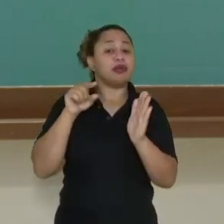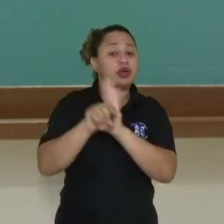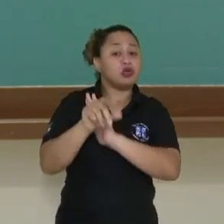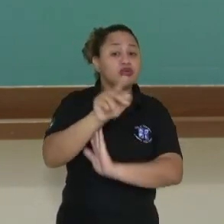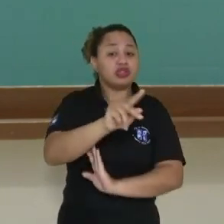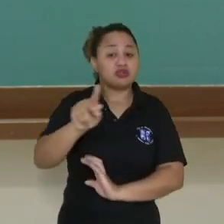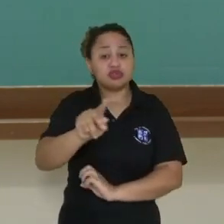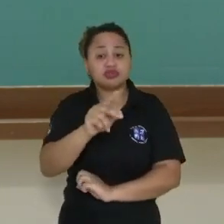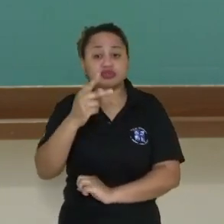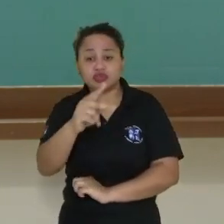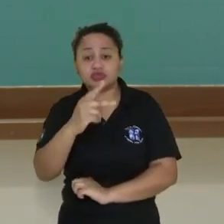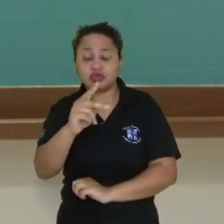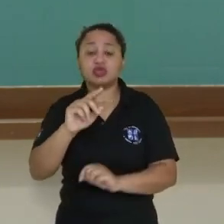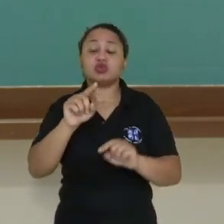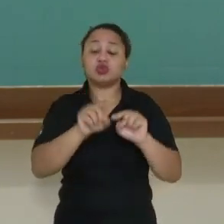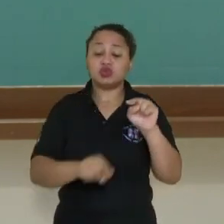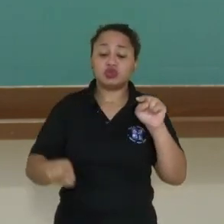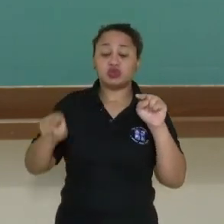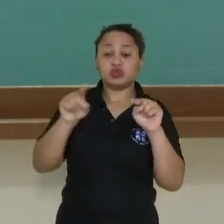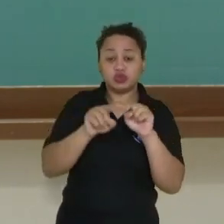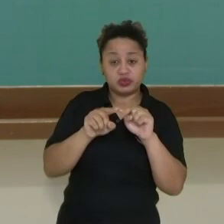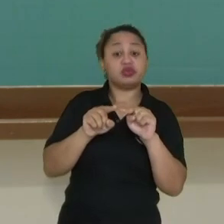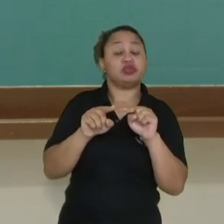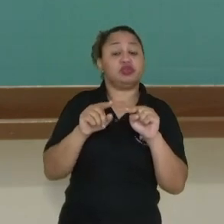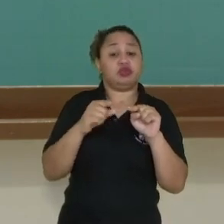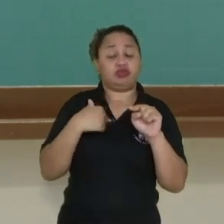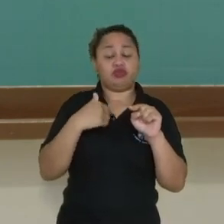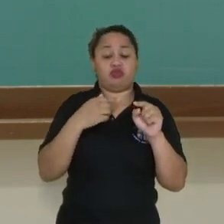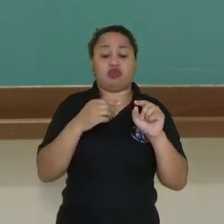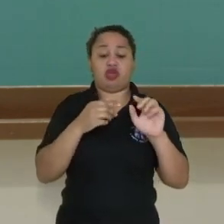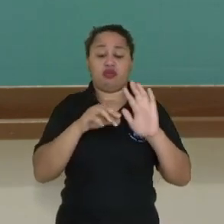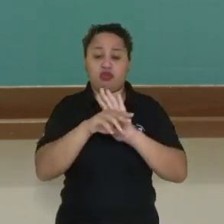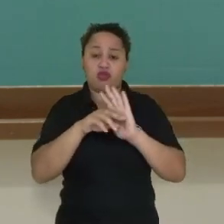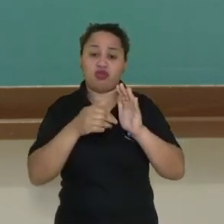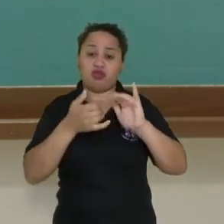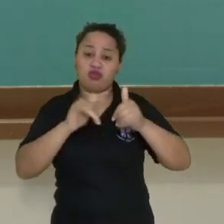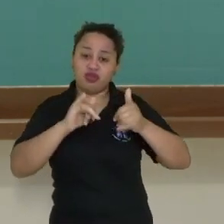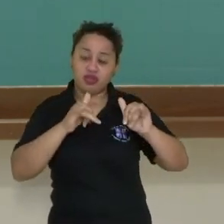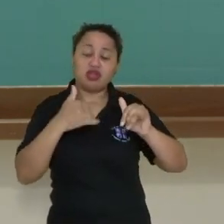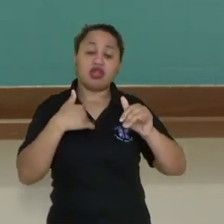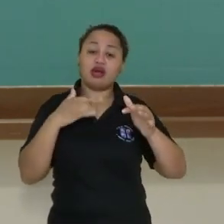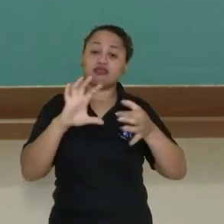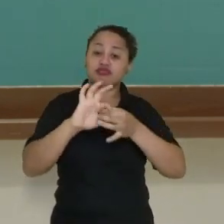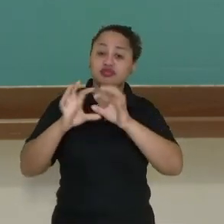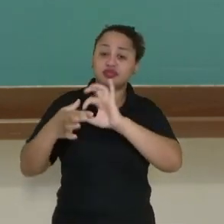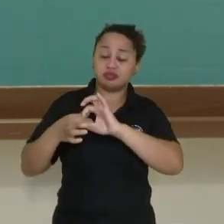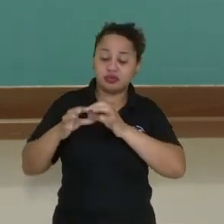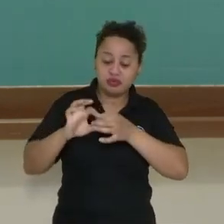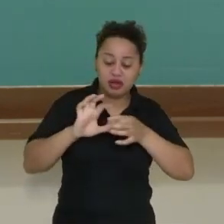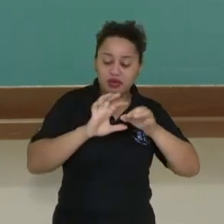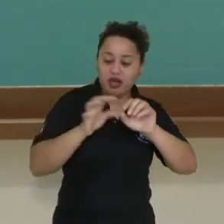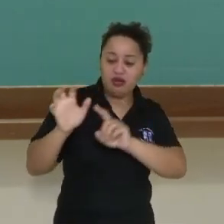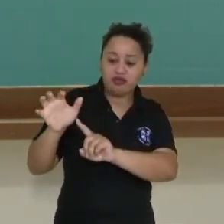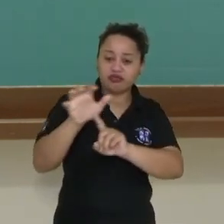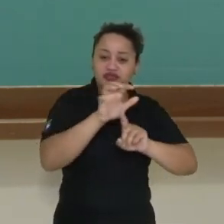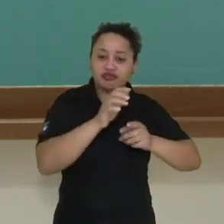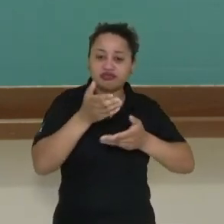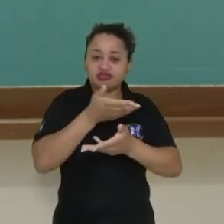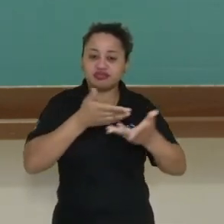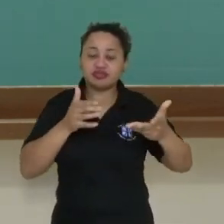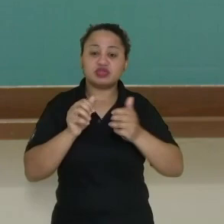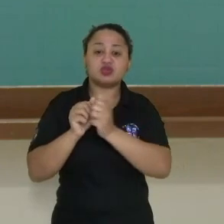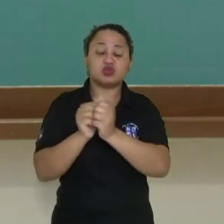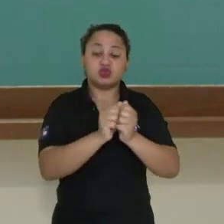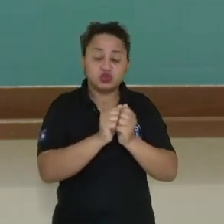os ciclos biogeoquímicos você vai ver que eles se entrelaçam. Um tem importância sobre o outro e juntos, né,